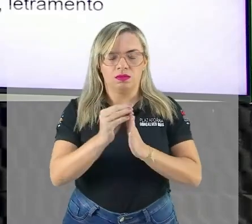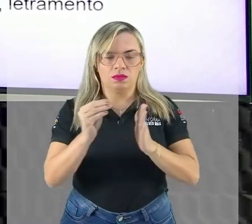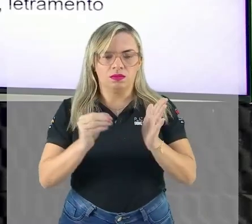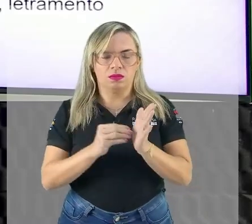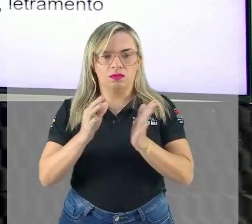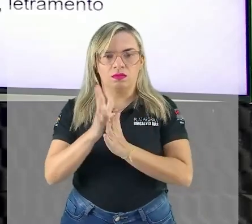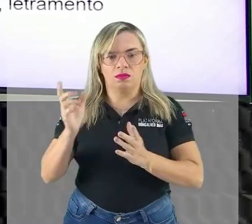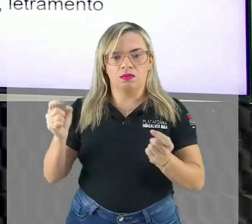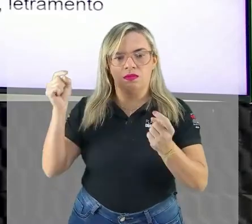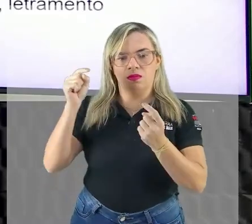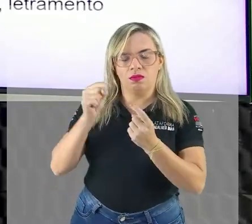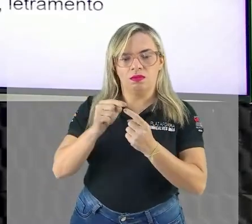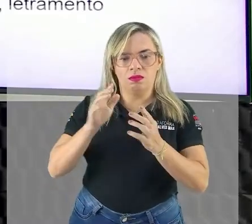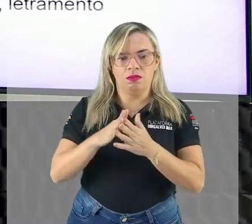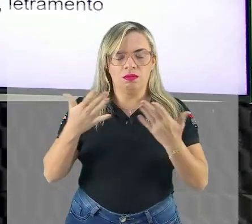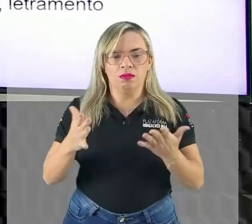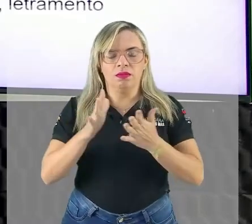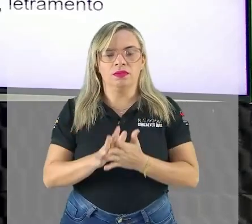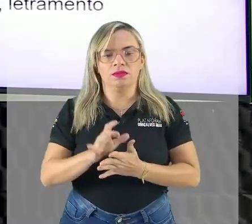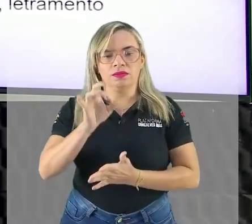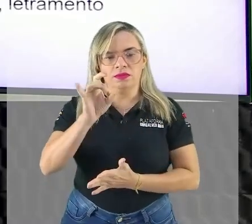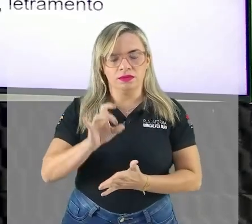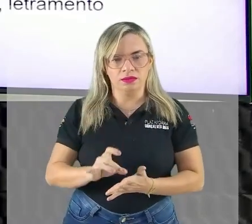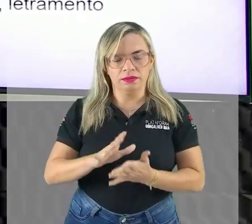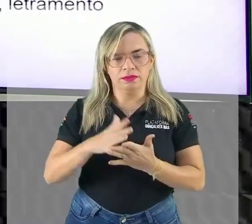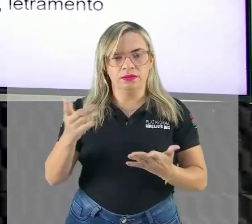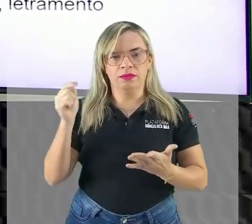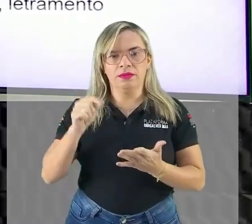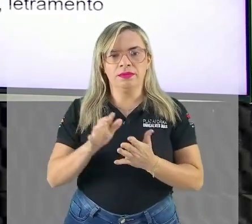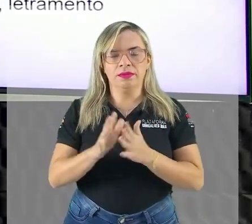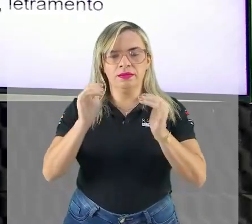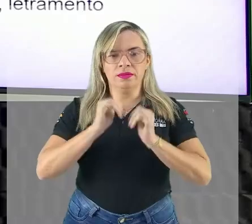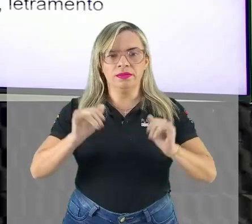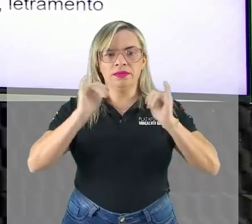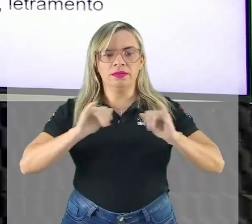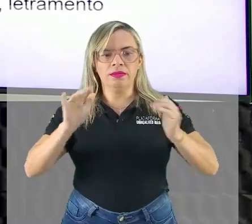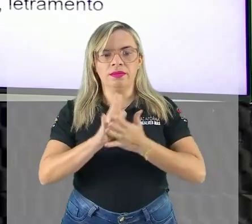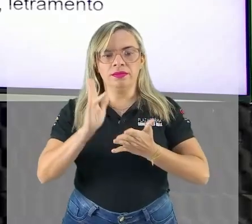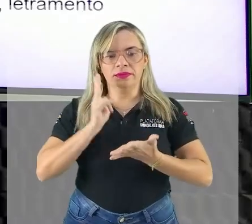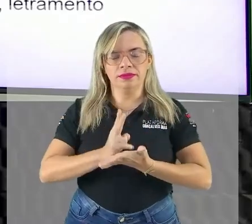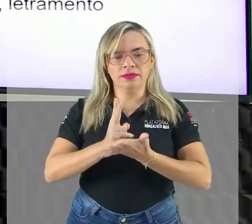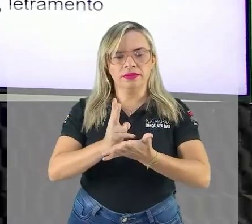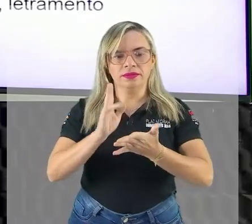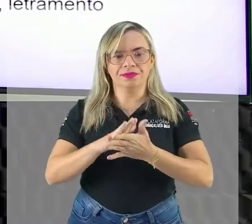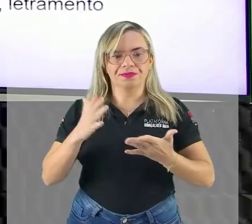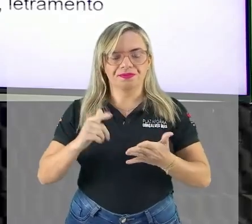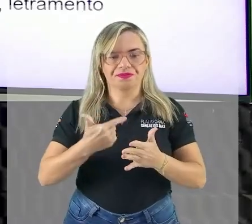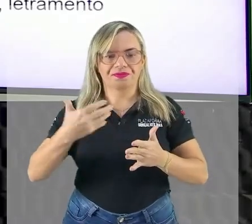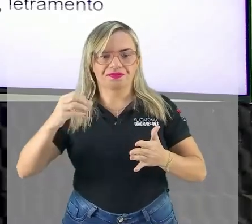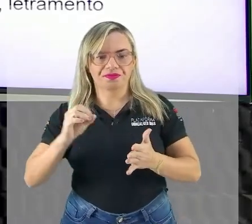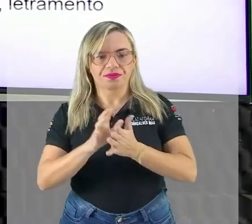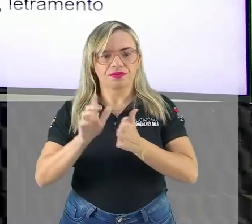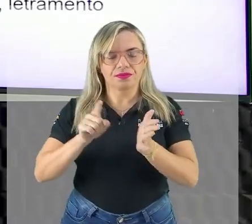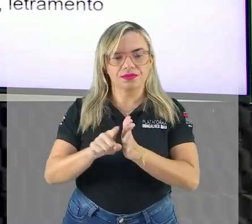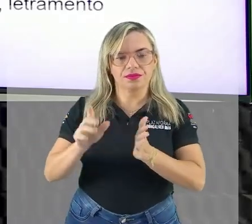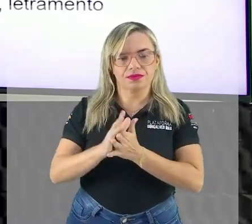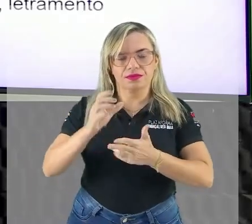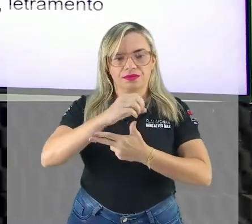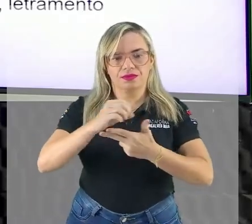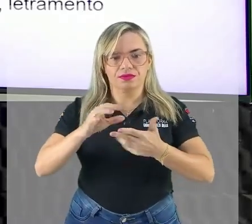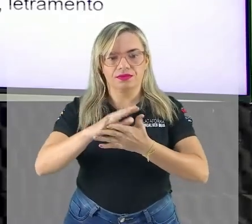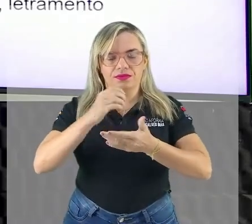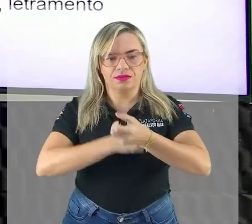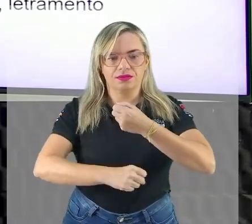que quer ser repassado em cada um desses textos informativos. Então a gente vai continuar aqui, questão 20, Enem